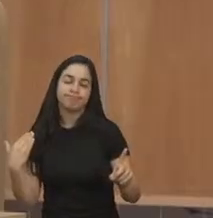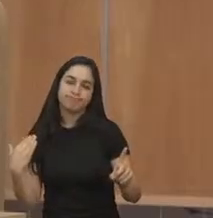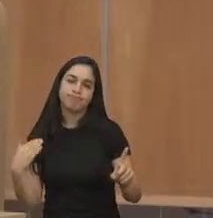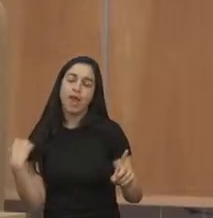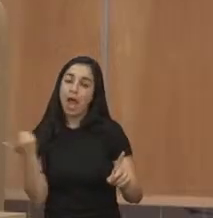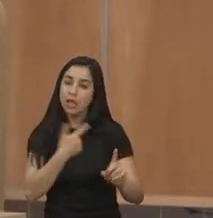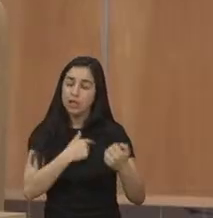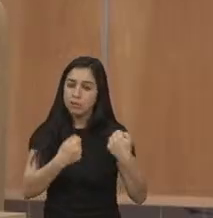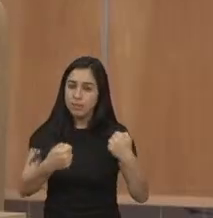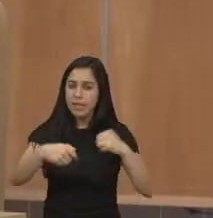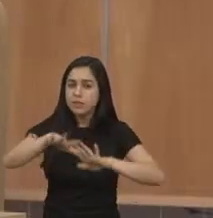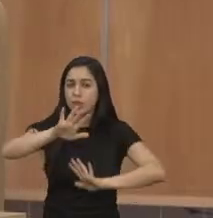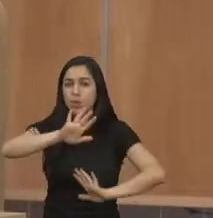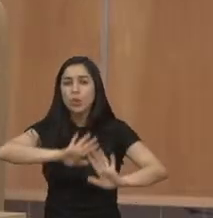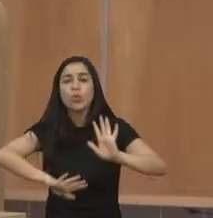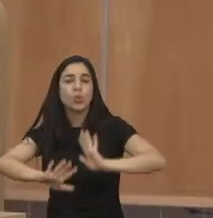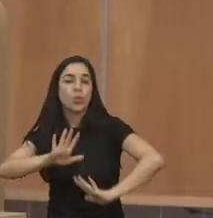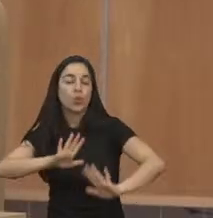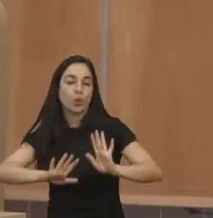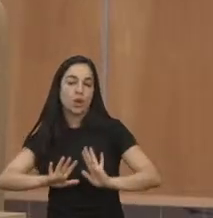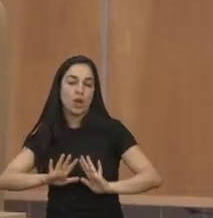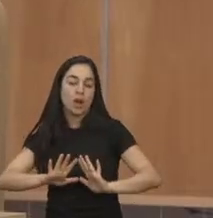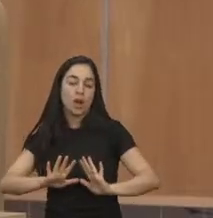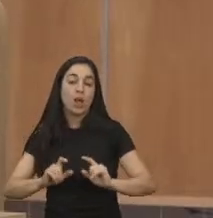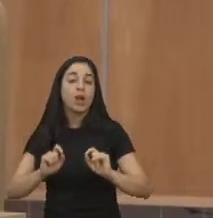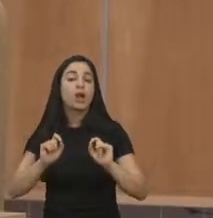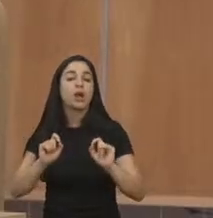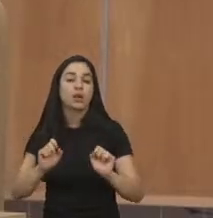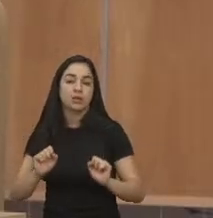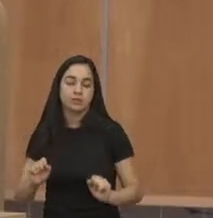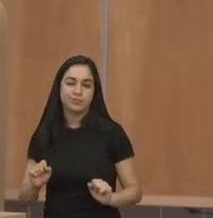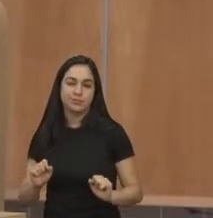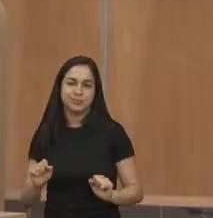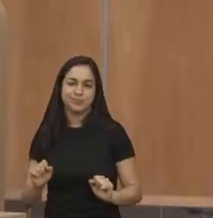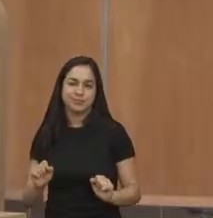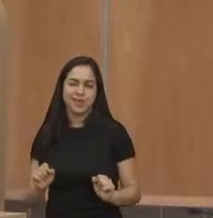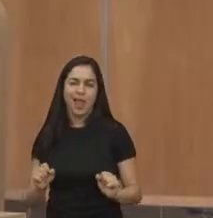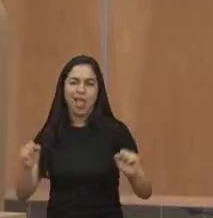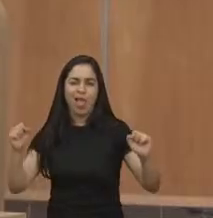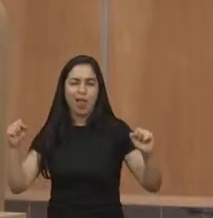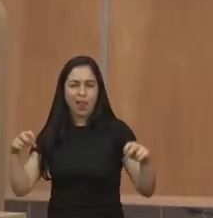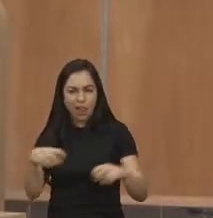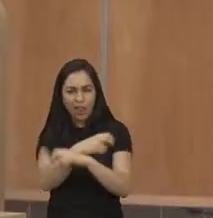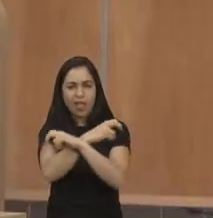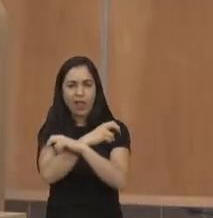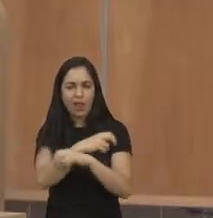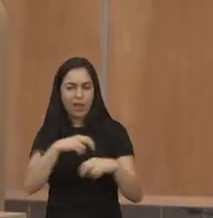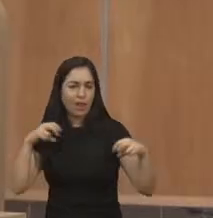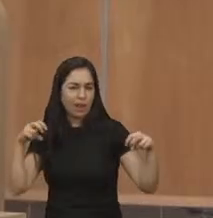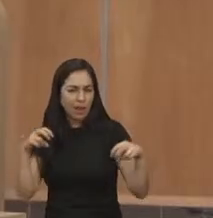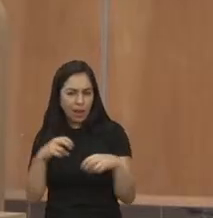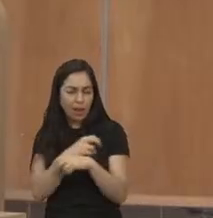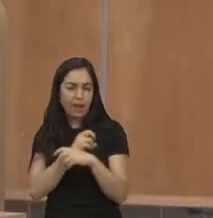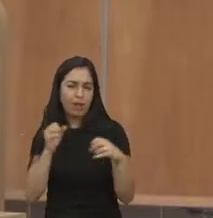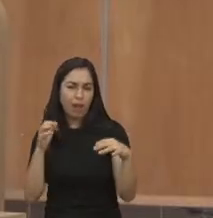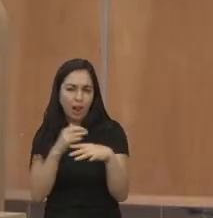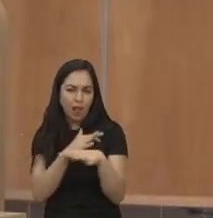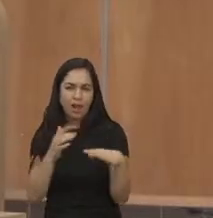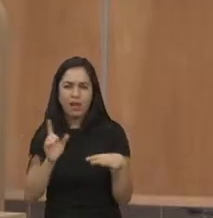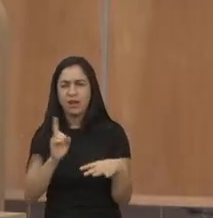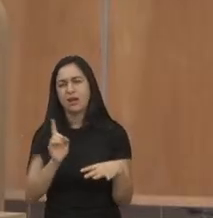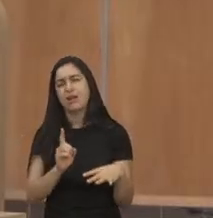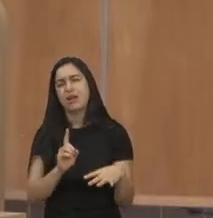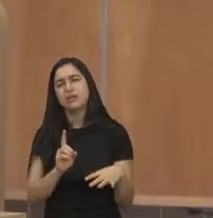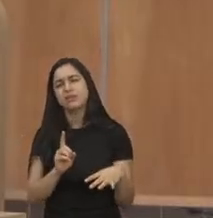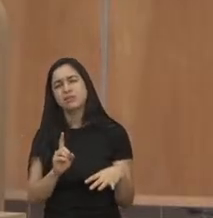policiar e tomar cuidado para que esse trânsito não seja motivo de lágrimas e luto para